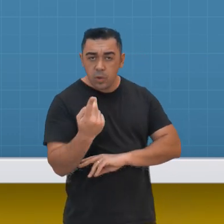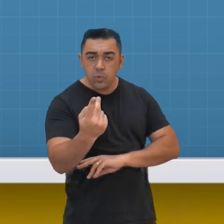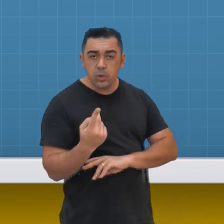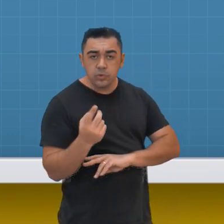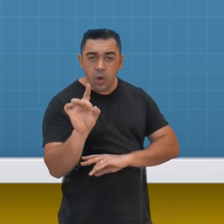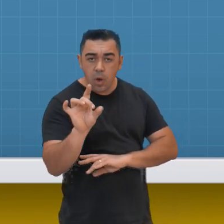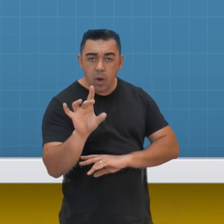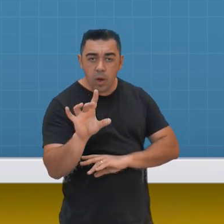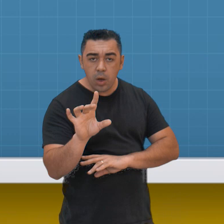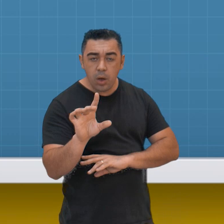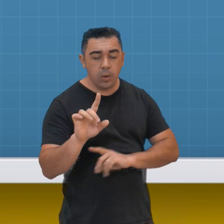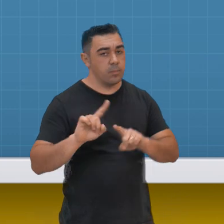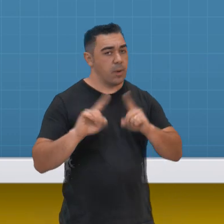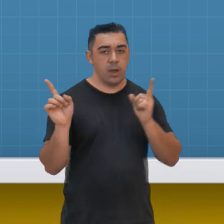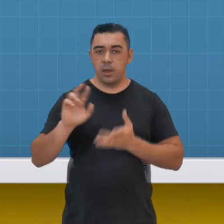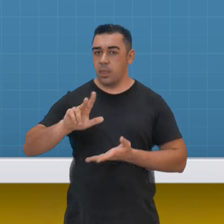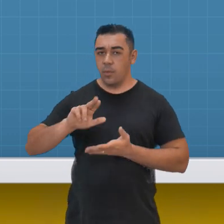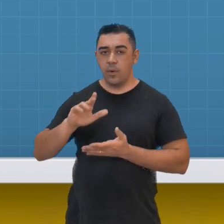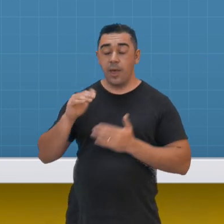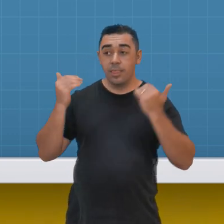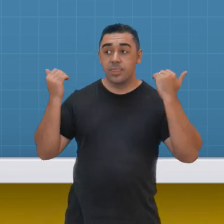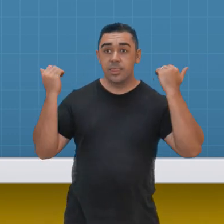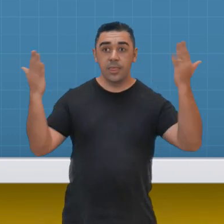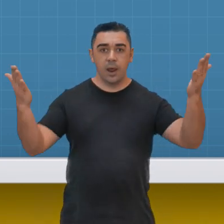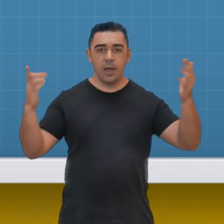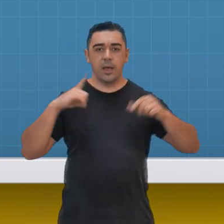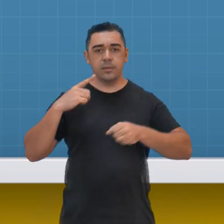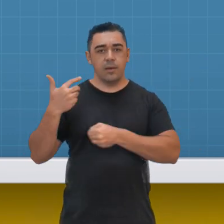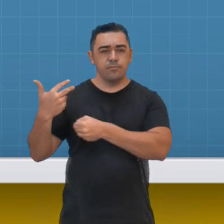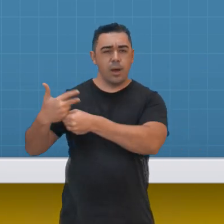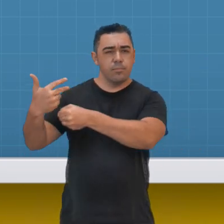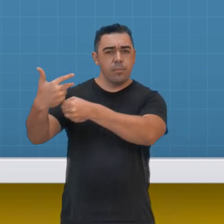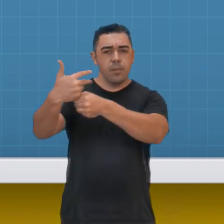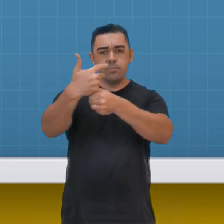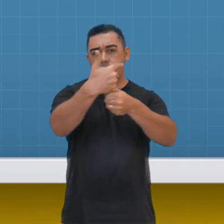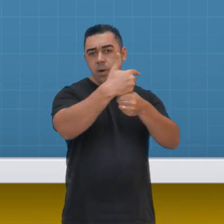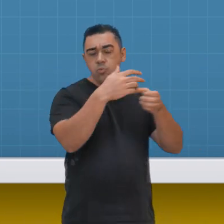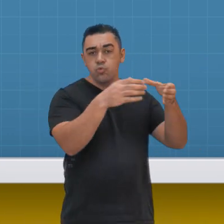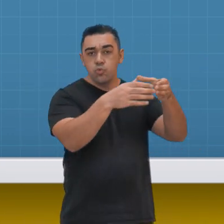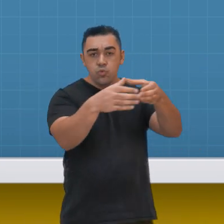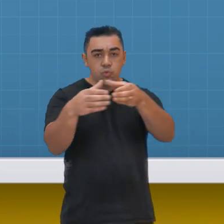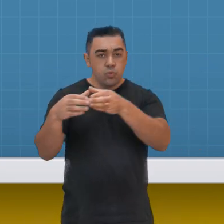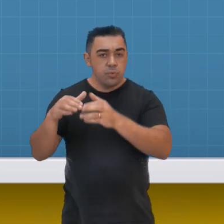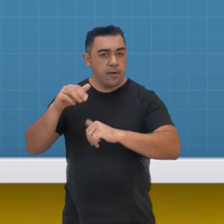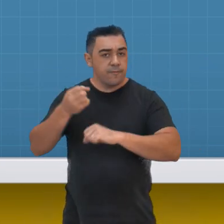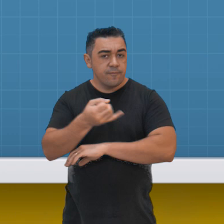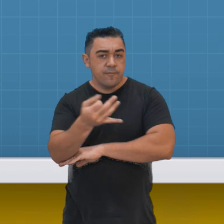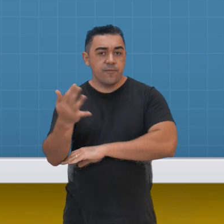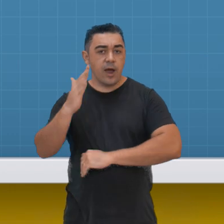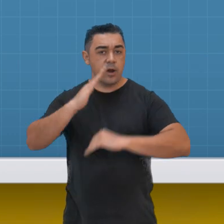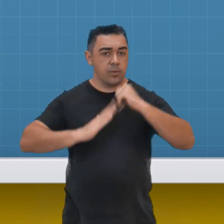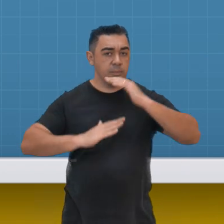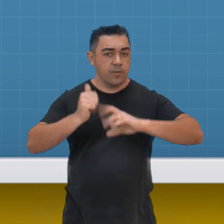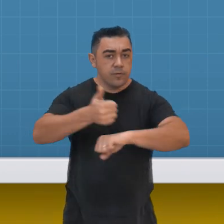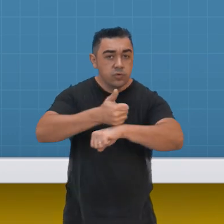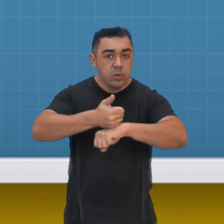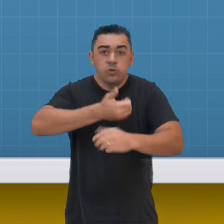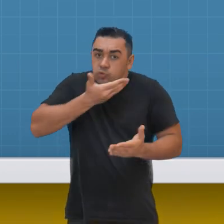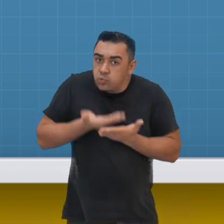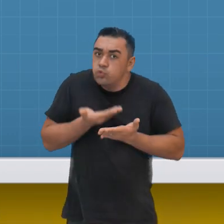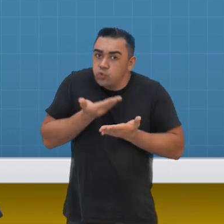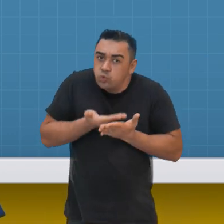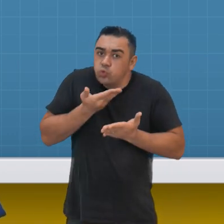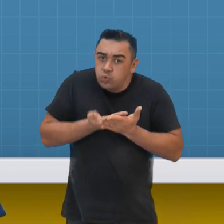você. Pois não. Tem um monte de gente fazendo esse trabalho, muitos profissionais que